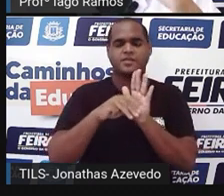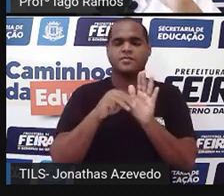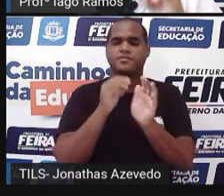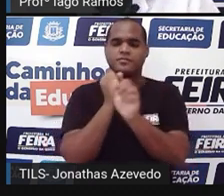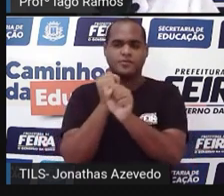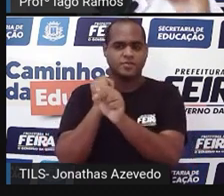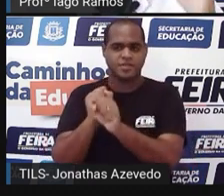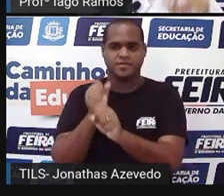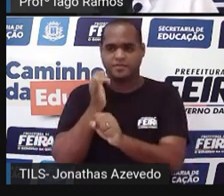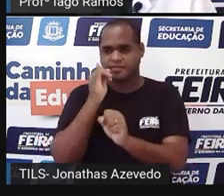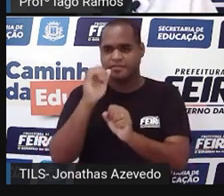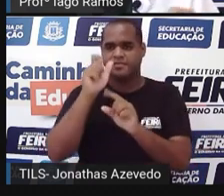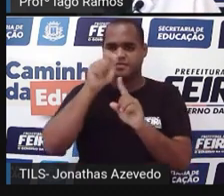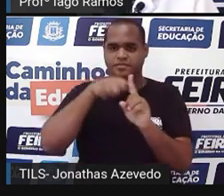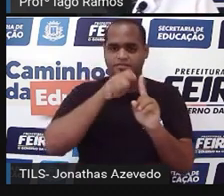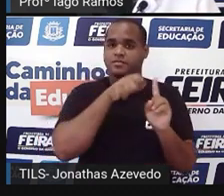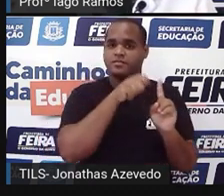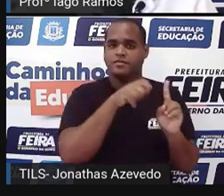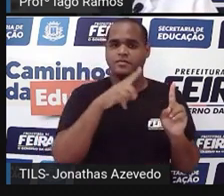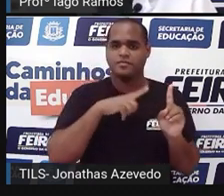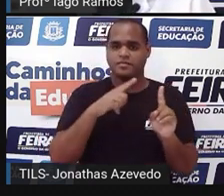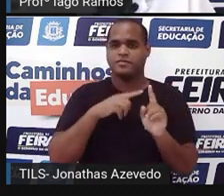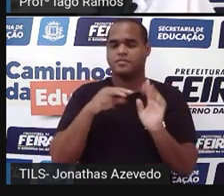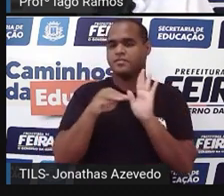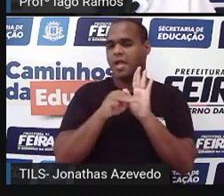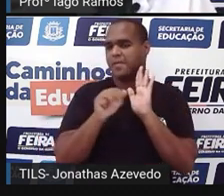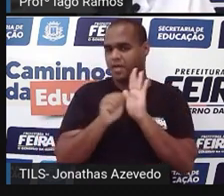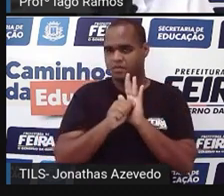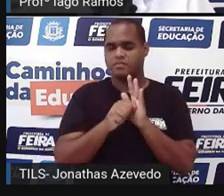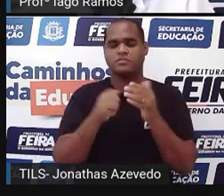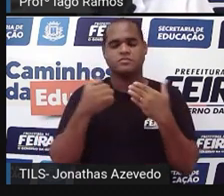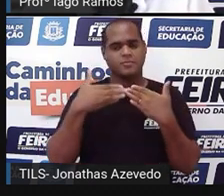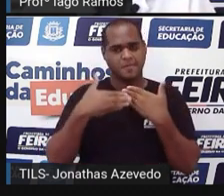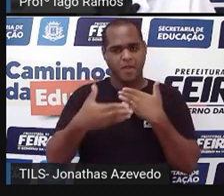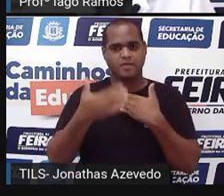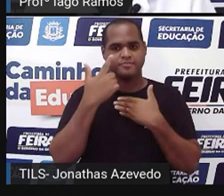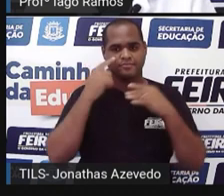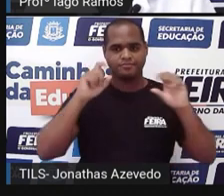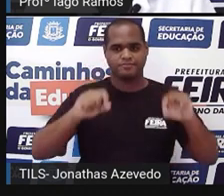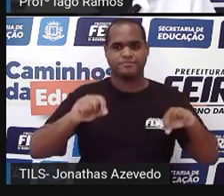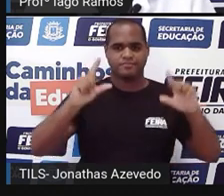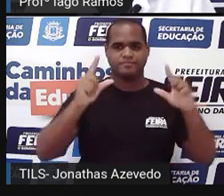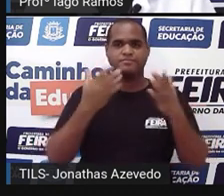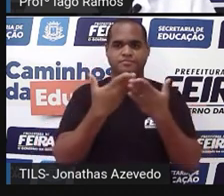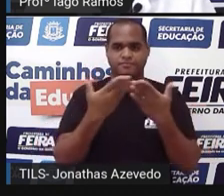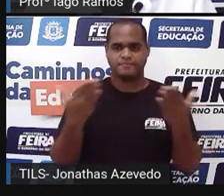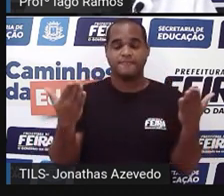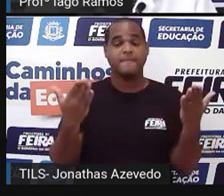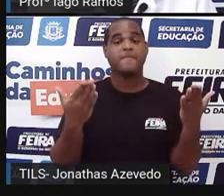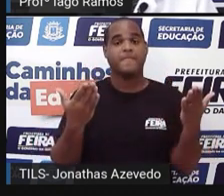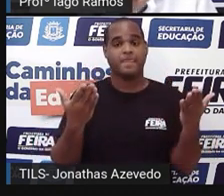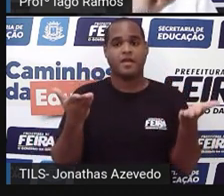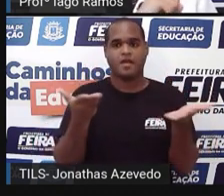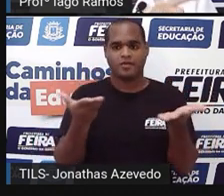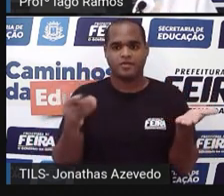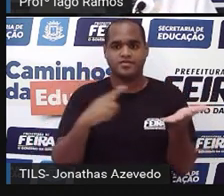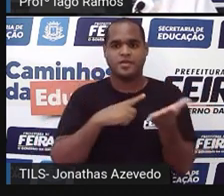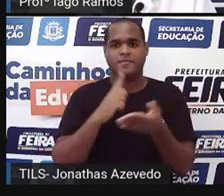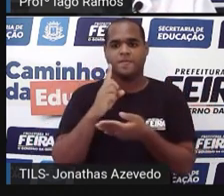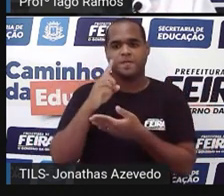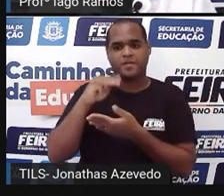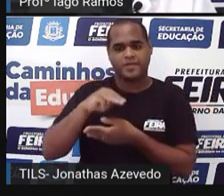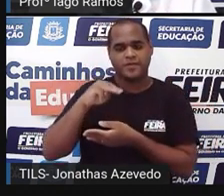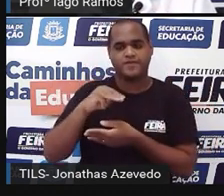esses meses é a média aritmética Então vem comigo na próxima tela porque agora é um